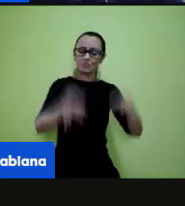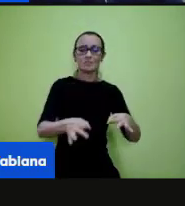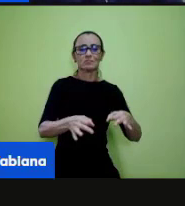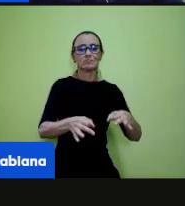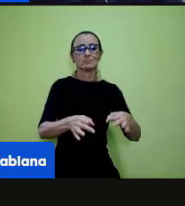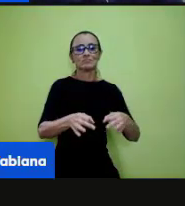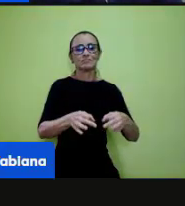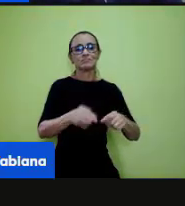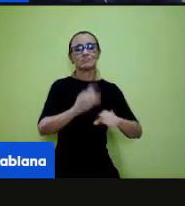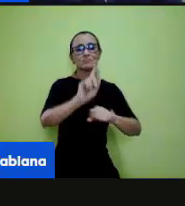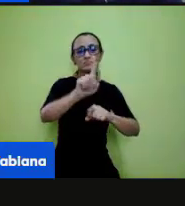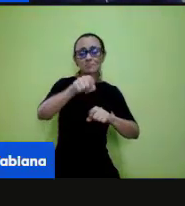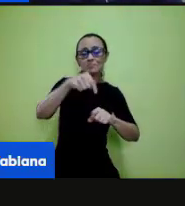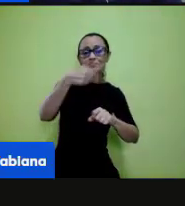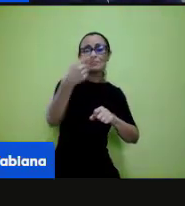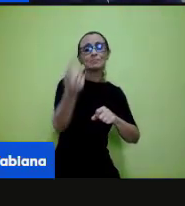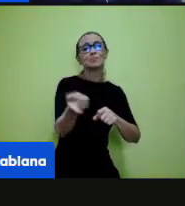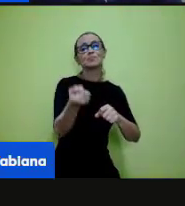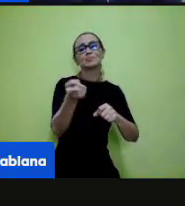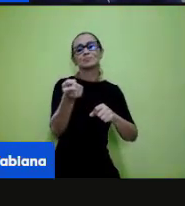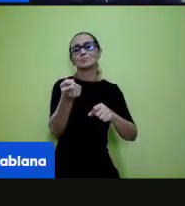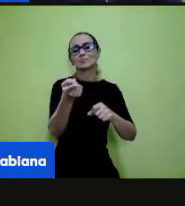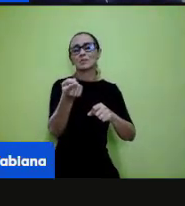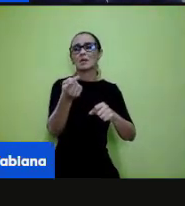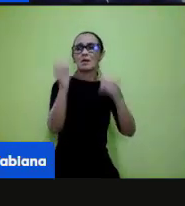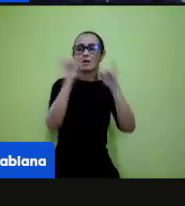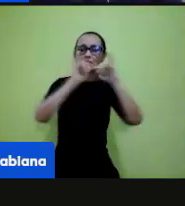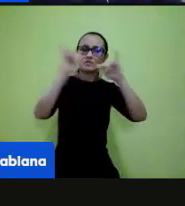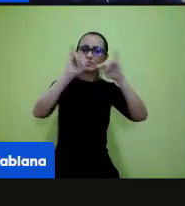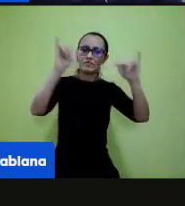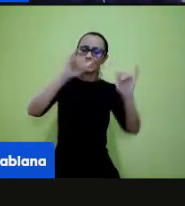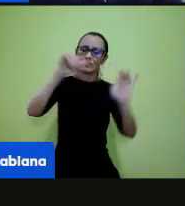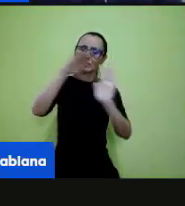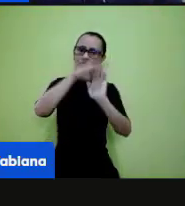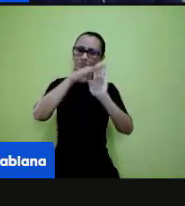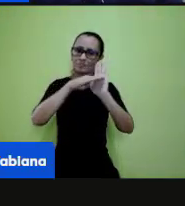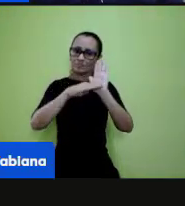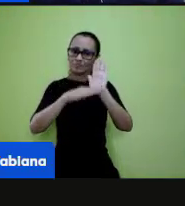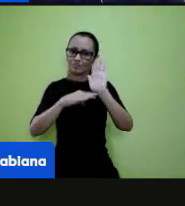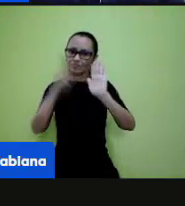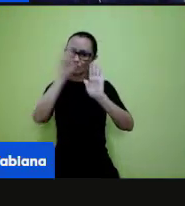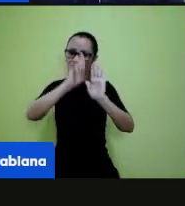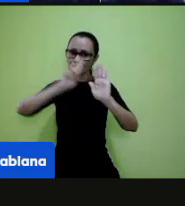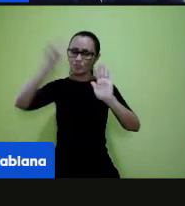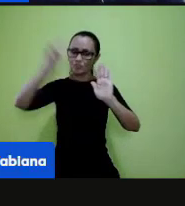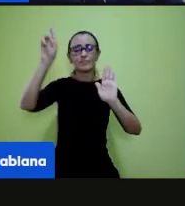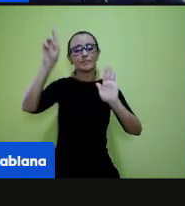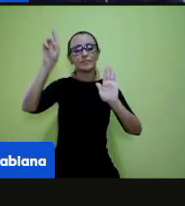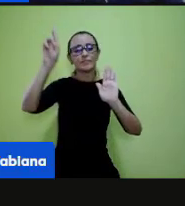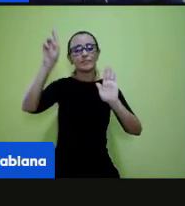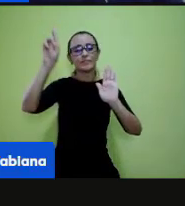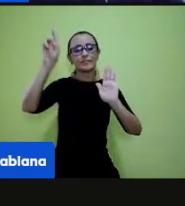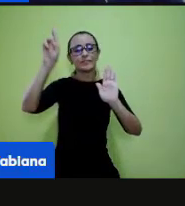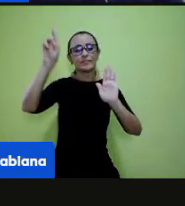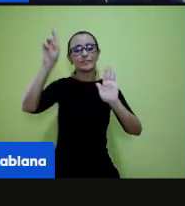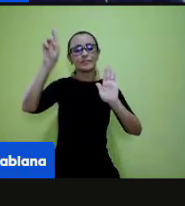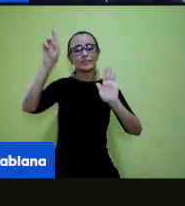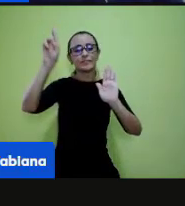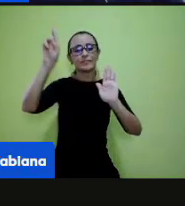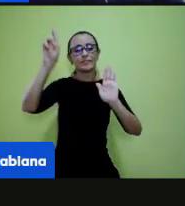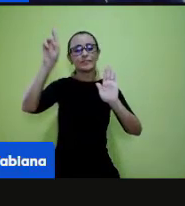ser encaminhado para o nosso banco de dados, onde a nossa coordenadoria de vetores vai estar destinando o veículo